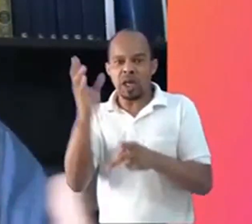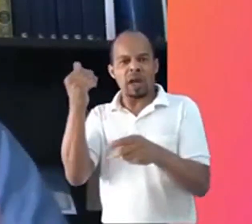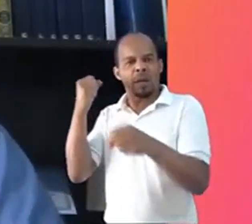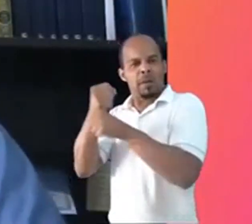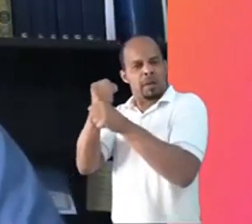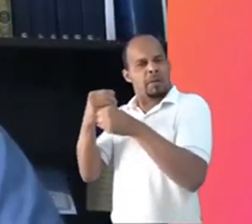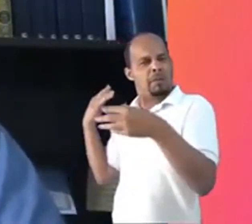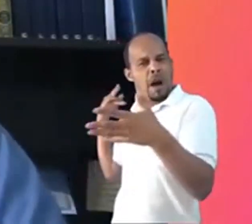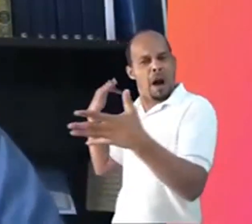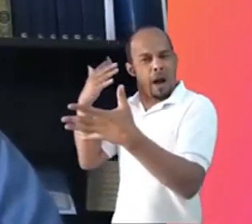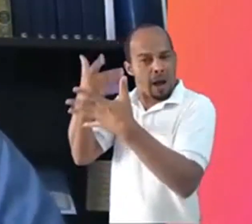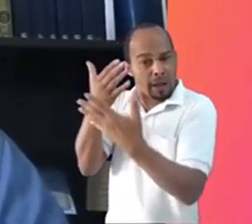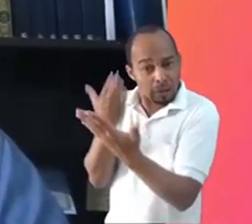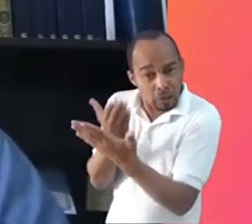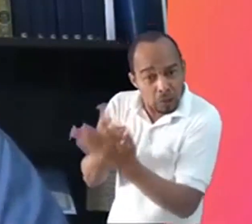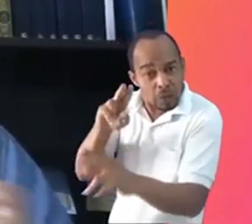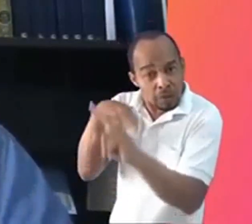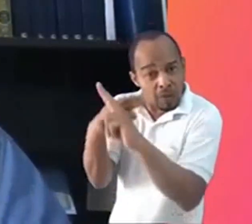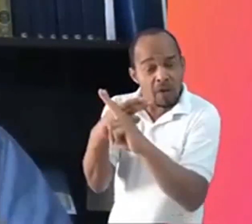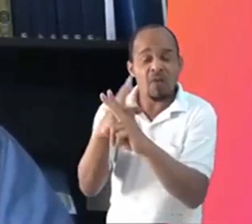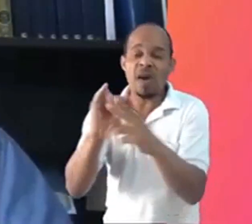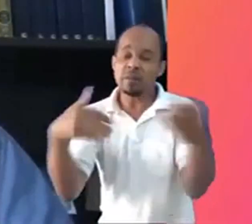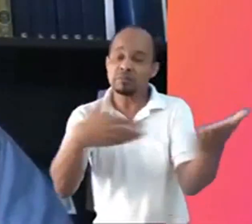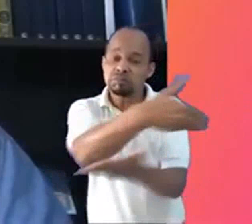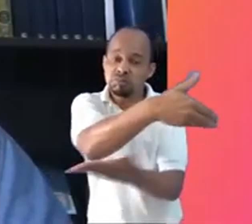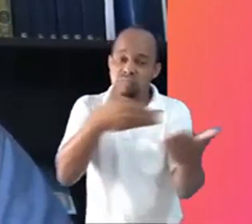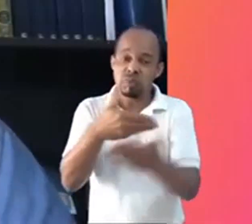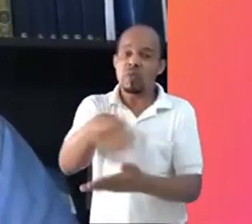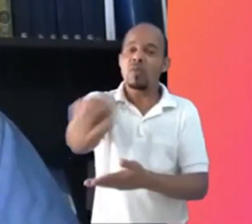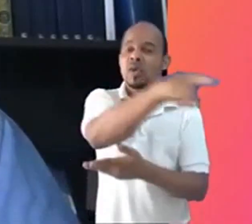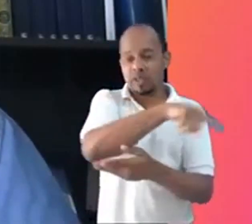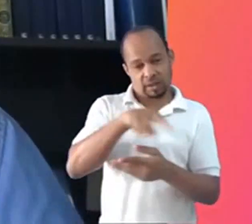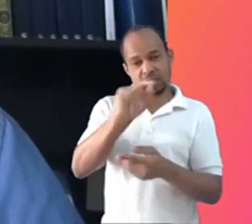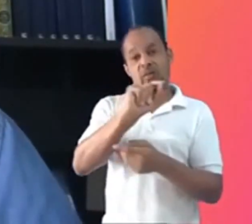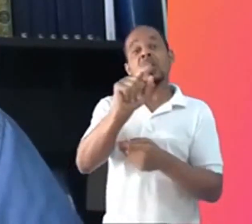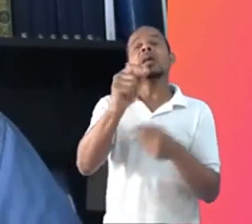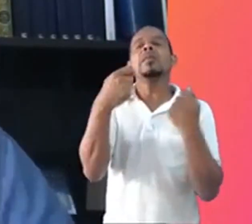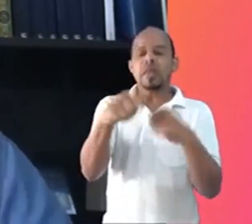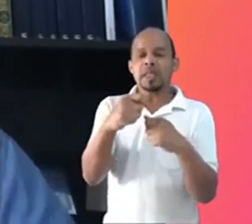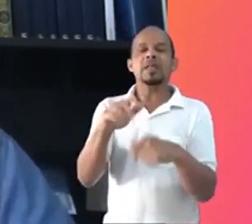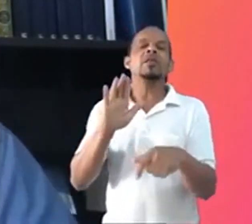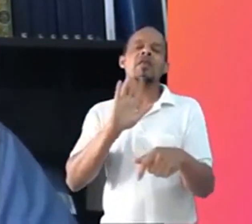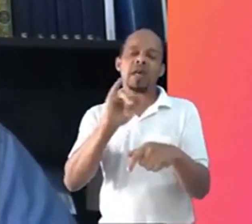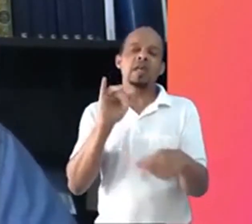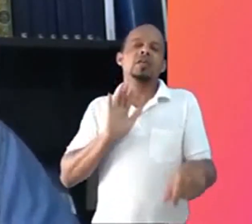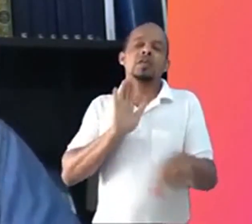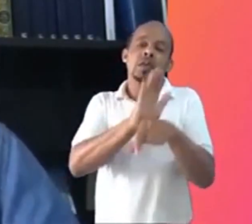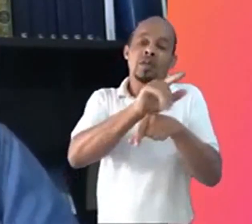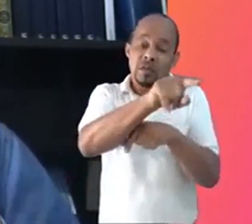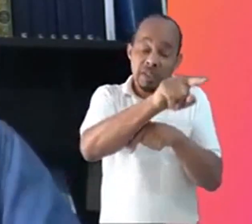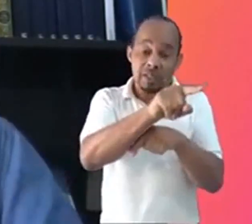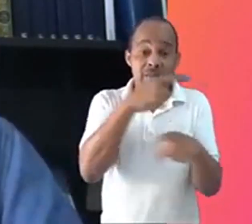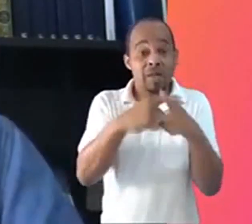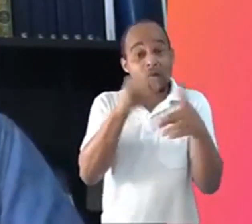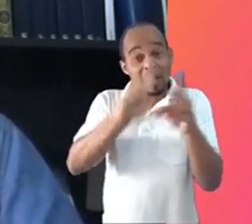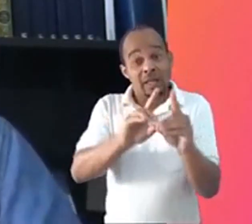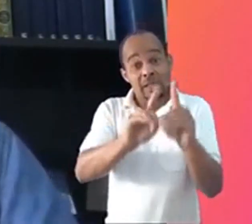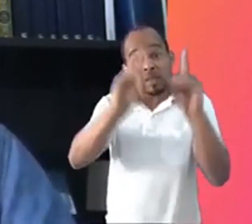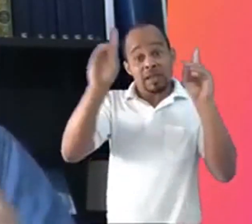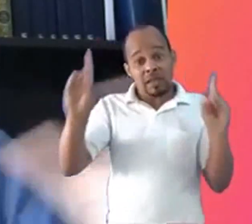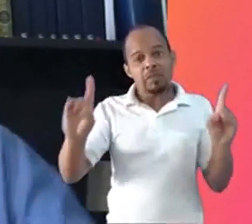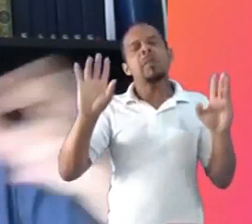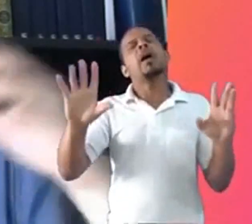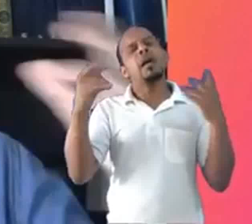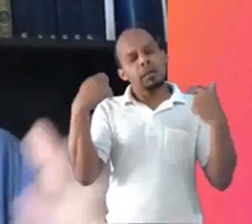veterano e conhecer o seu colega. Frequentemente, vocês vão ter que precisar de ajuda de alguém, né? É, não é só porque a aula